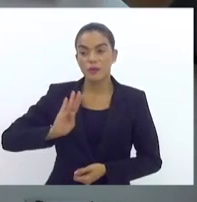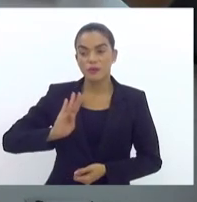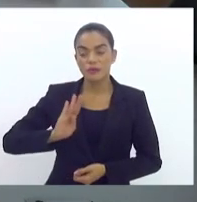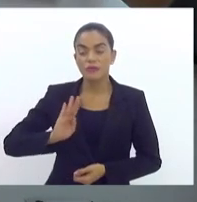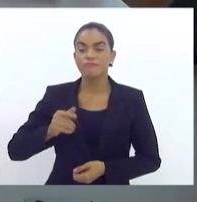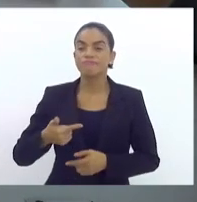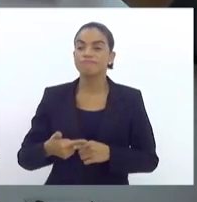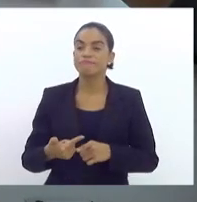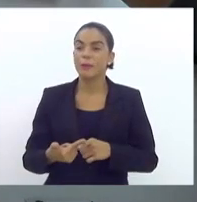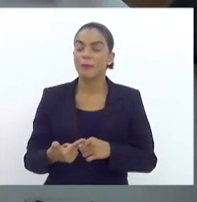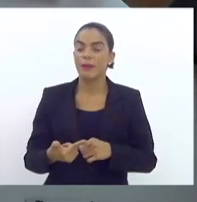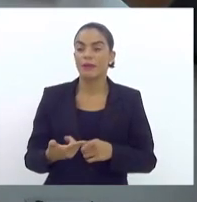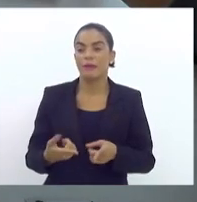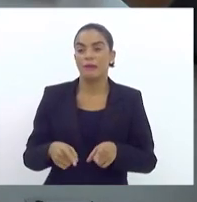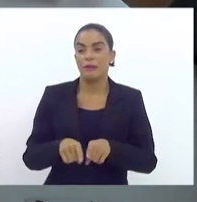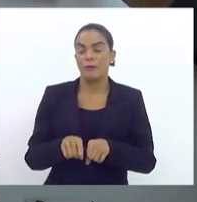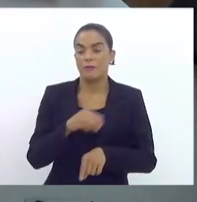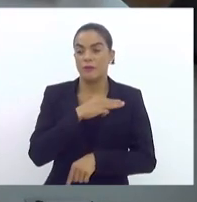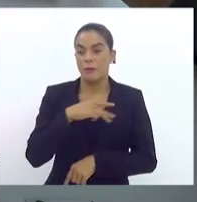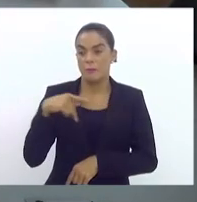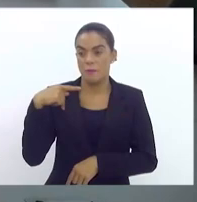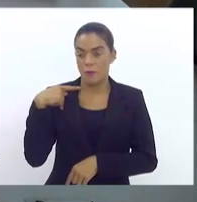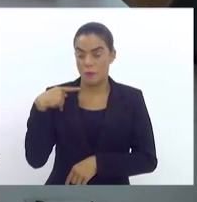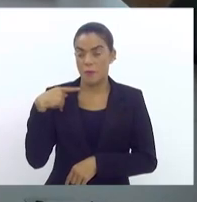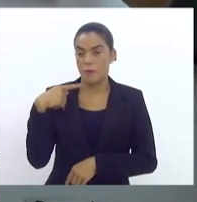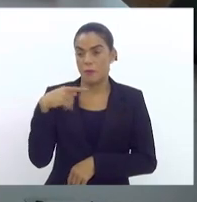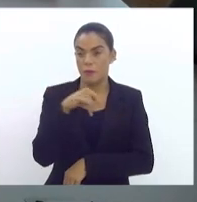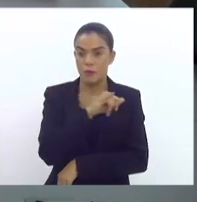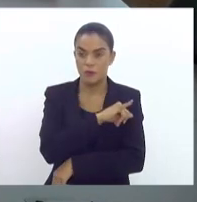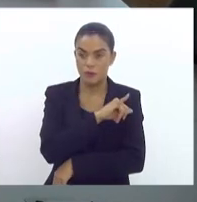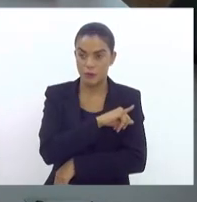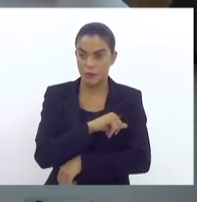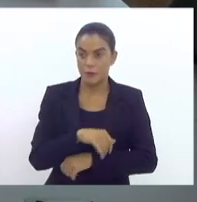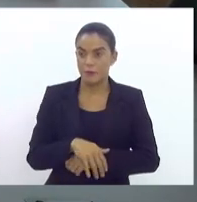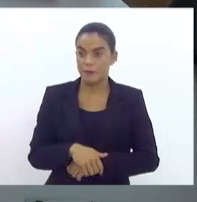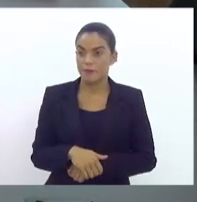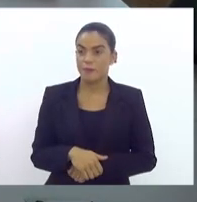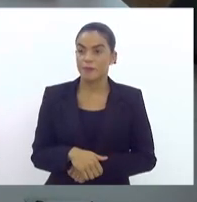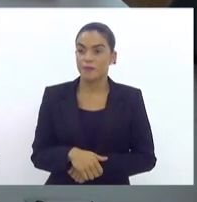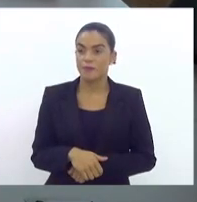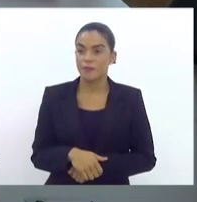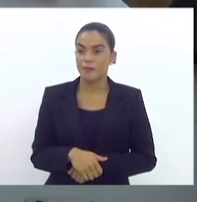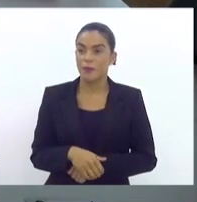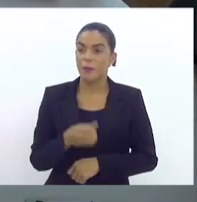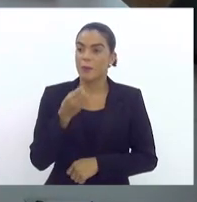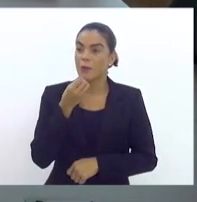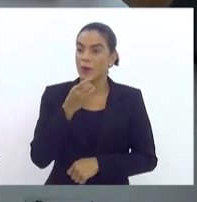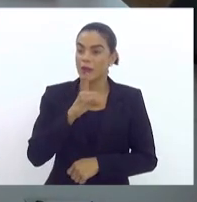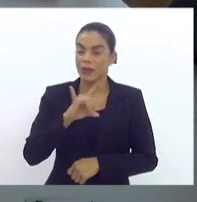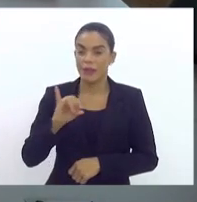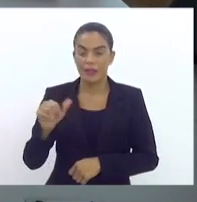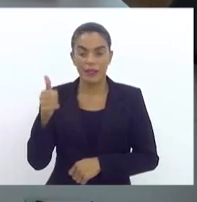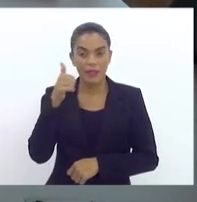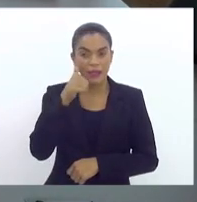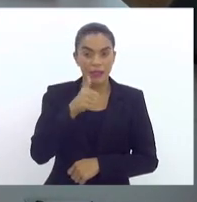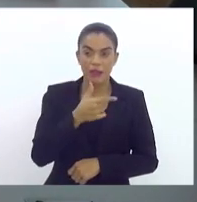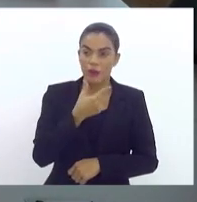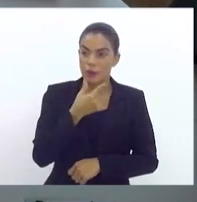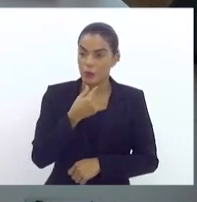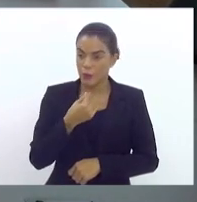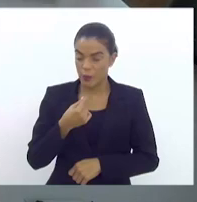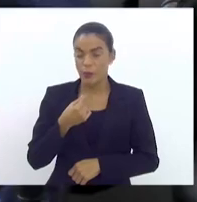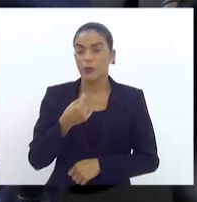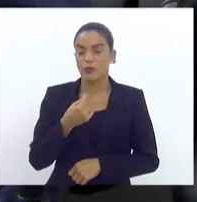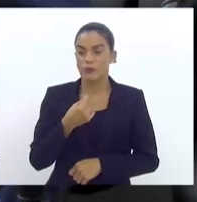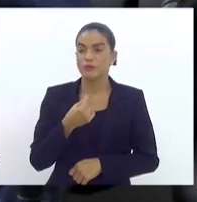Ministério Público do Estado do Rio de Janeiro Muitíssimo obrigada pela sua presença Dr sauê por favor Bom dia a todos a todos deputada